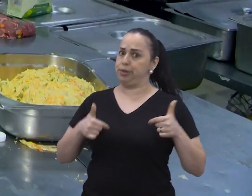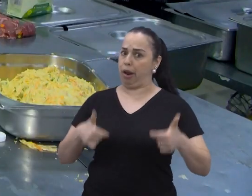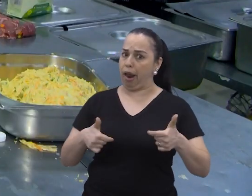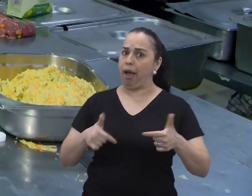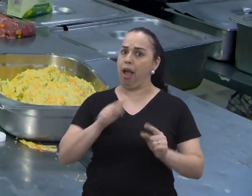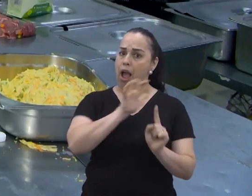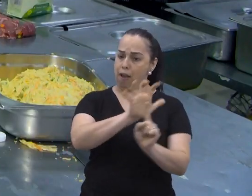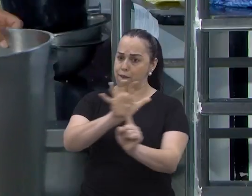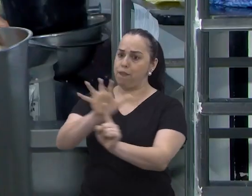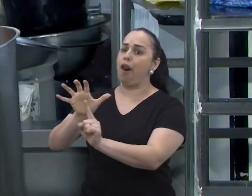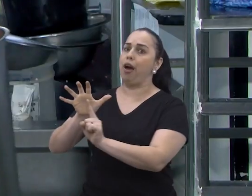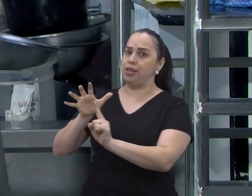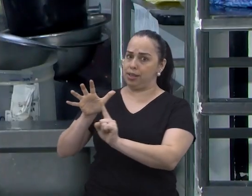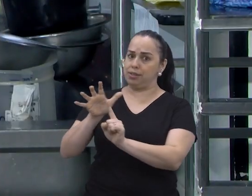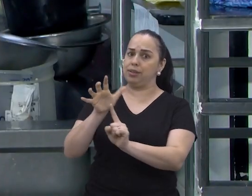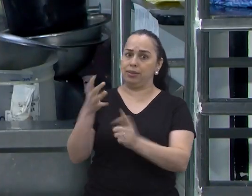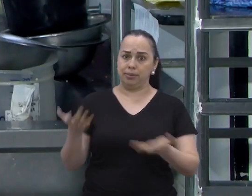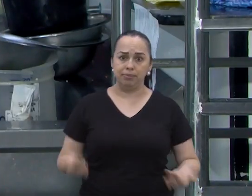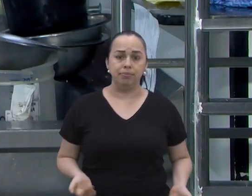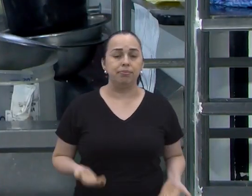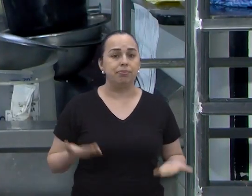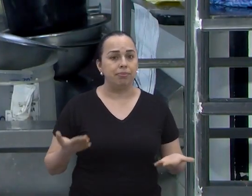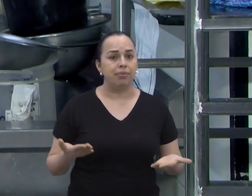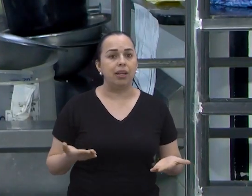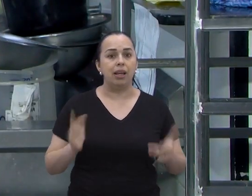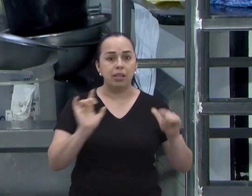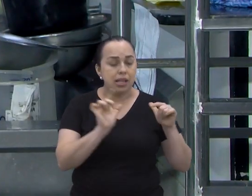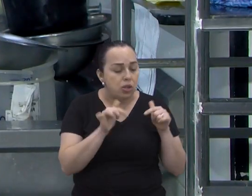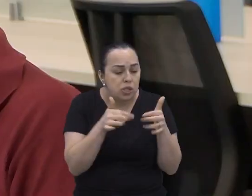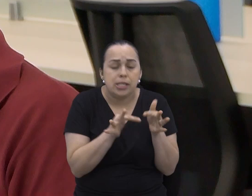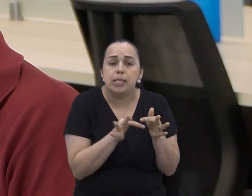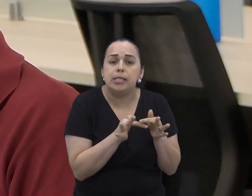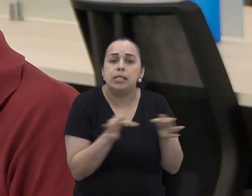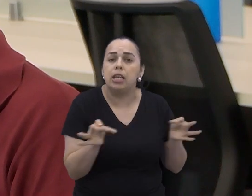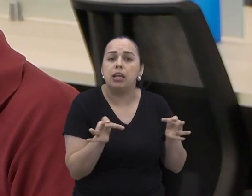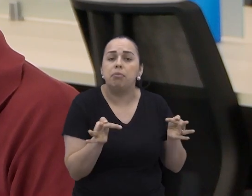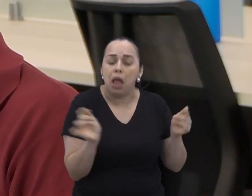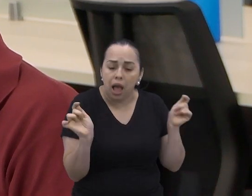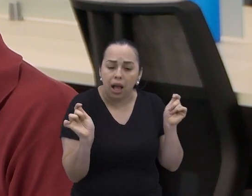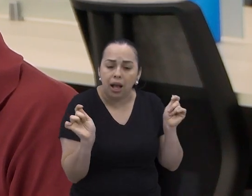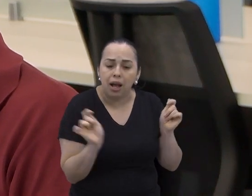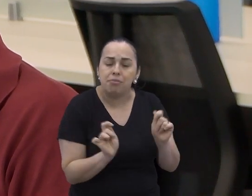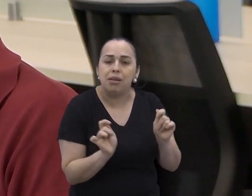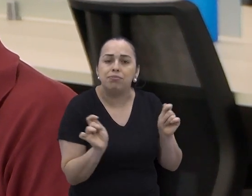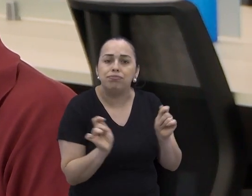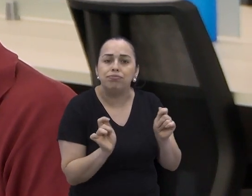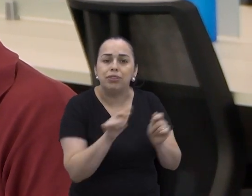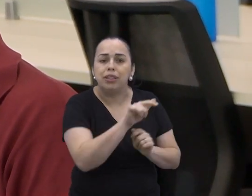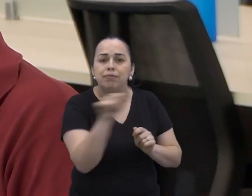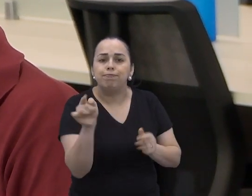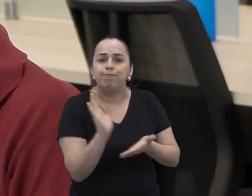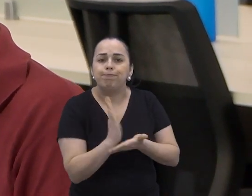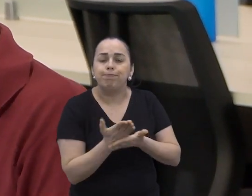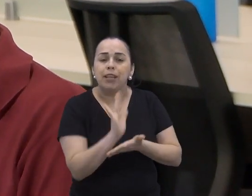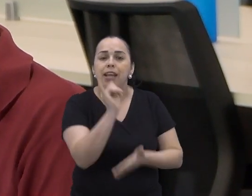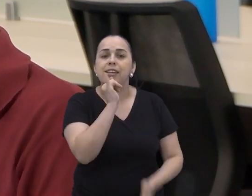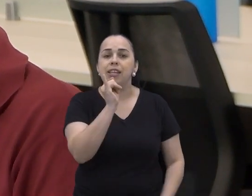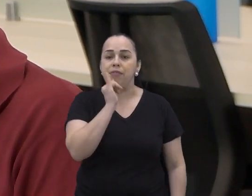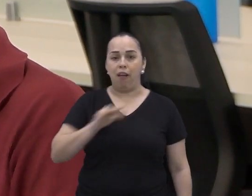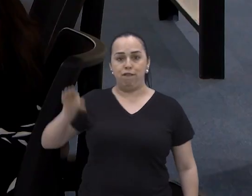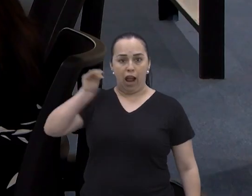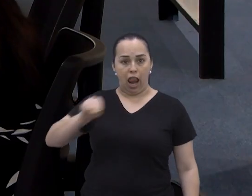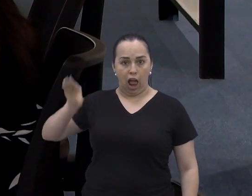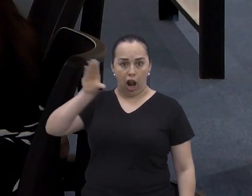nossas atitudes podem interferir na qualidade do serviço do próximo. Ações simples são capazes de